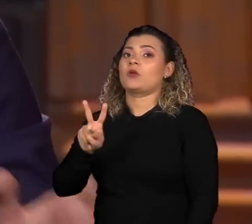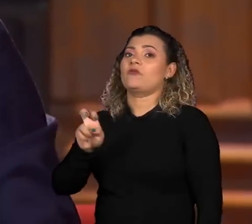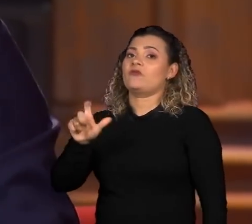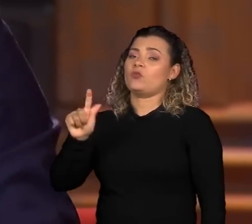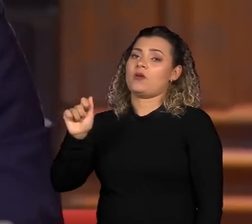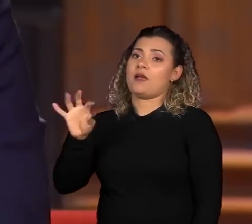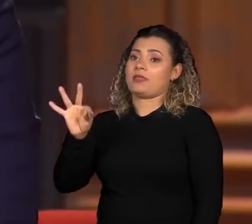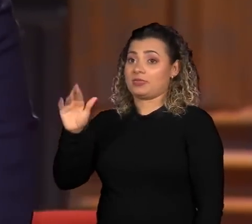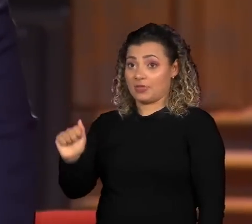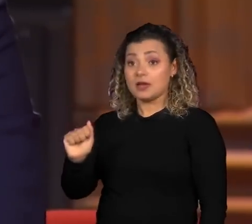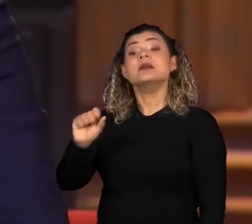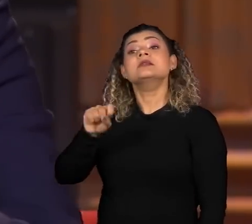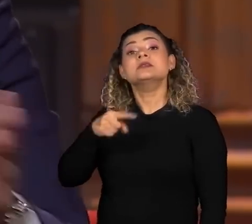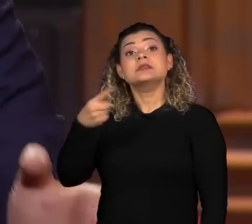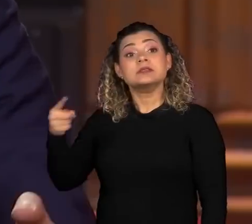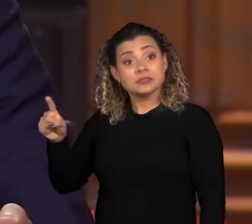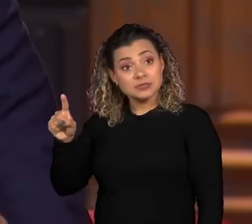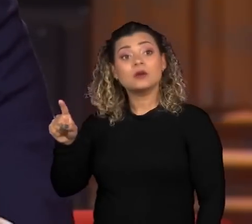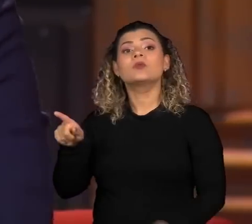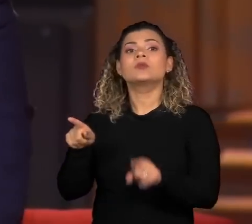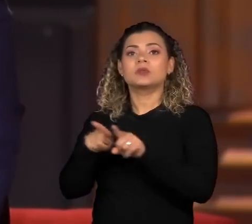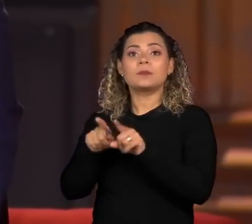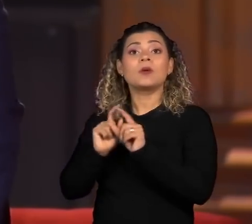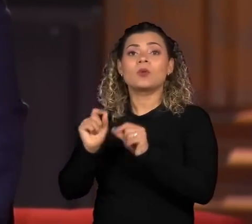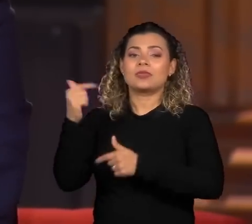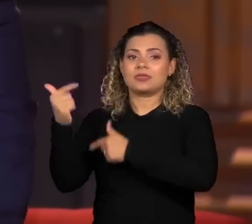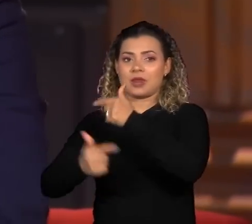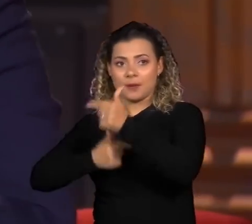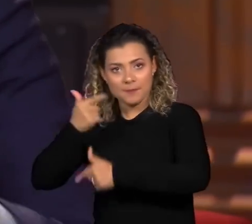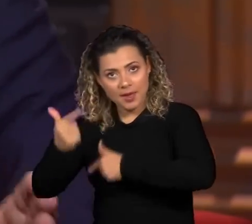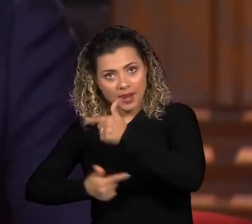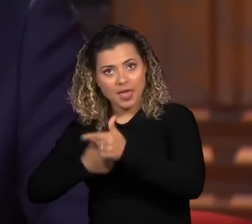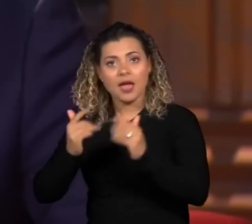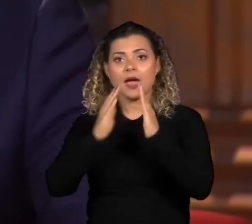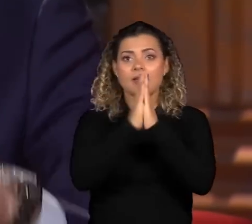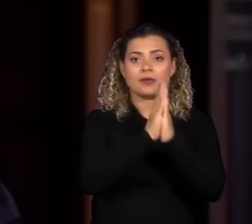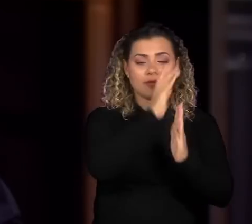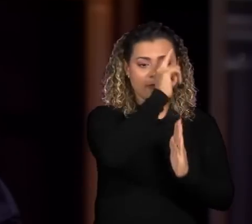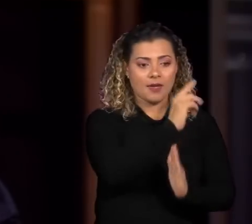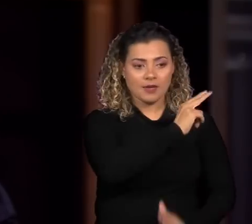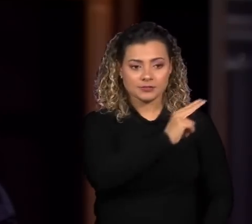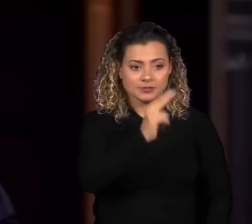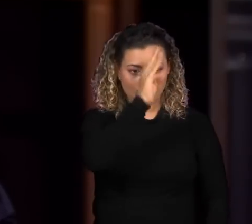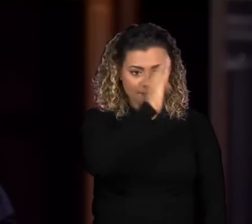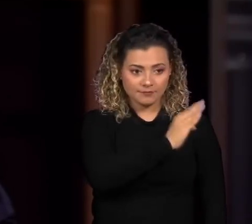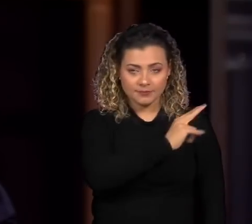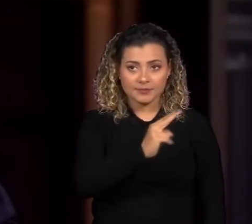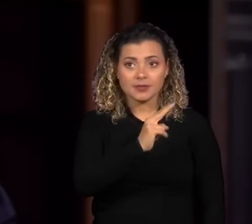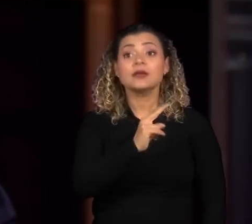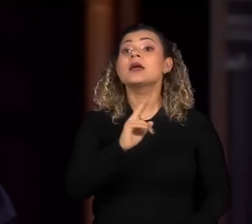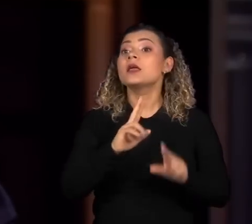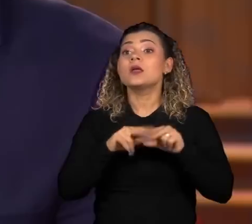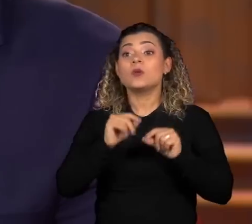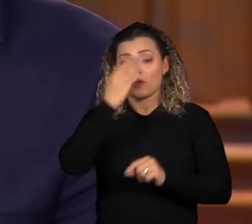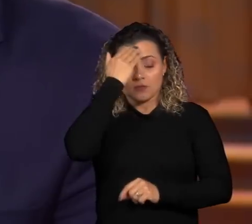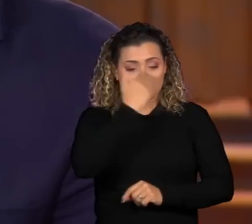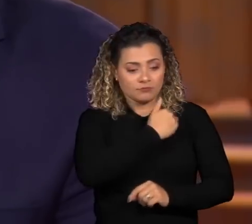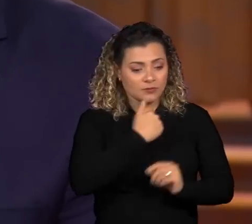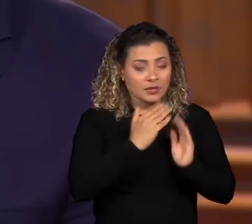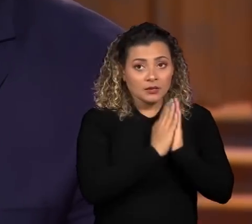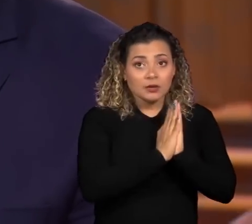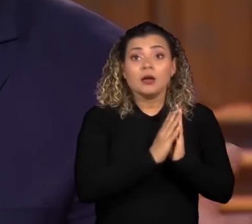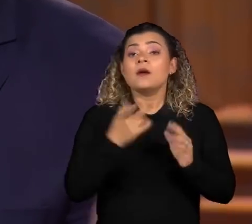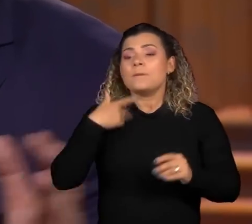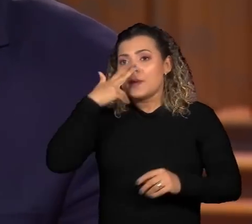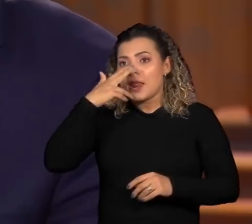no mesmo caminho, ora et labore, trabalhar e rezar. Não deixa a mente vazia. Né? Oficina do